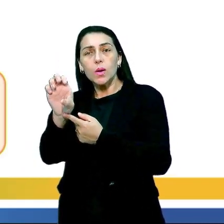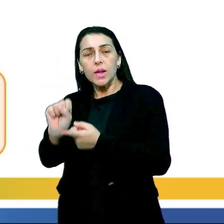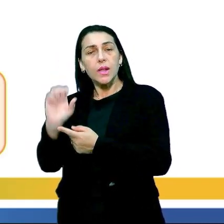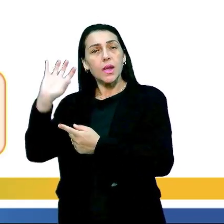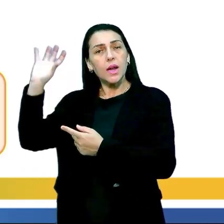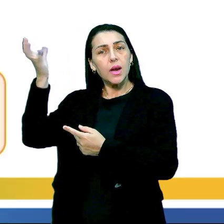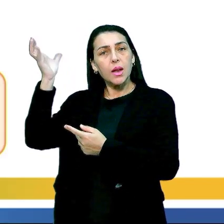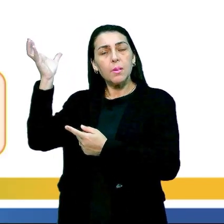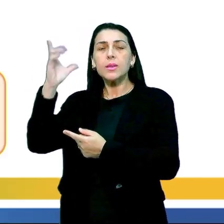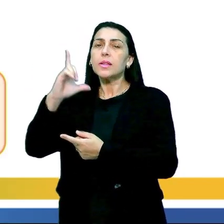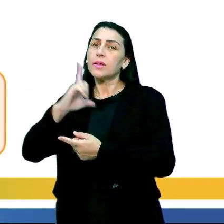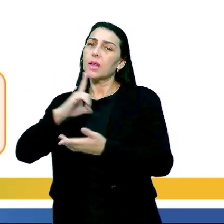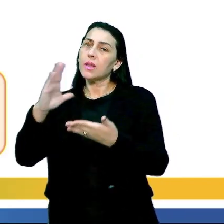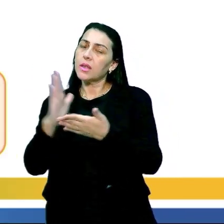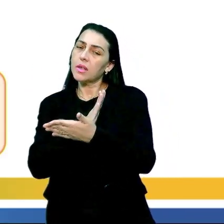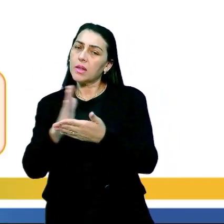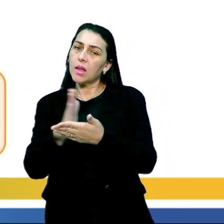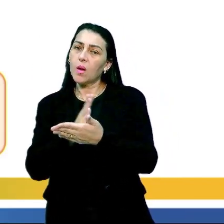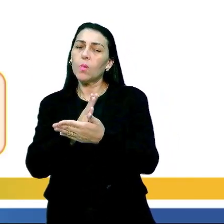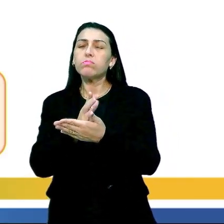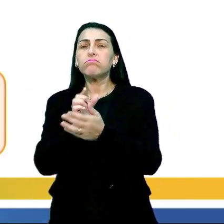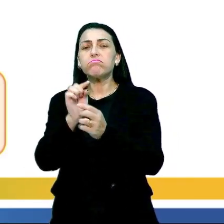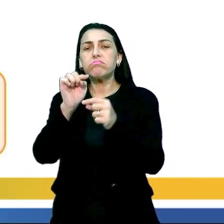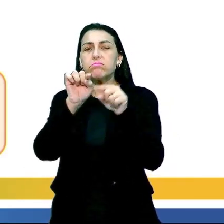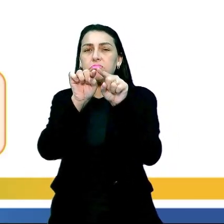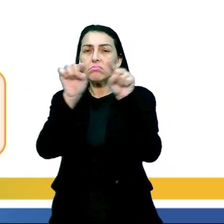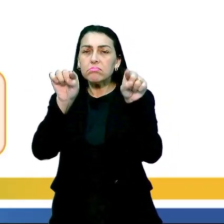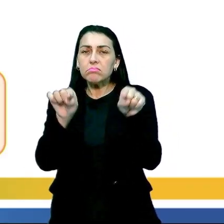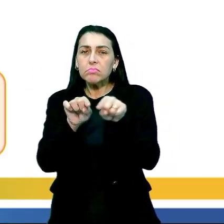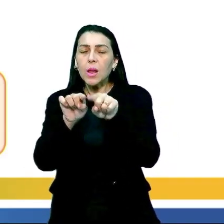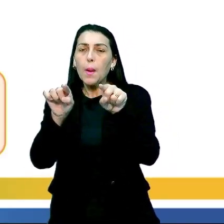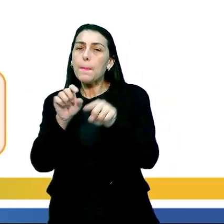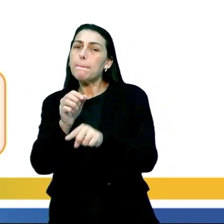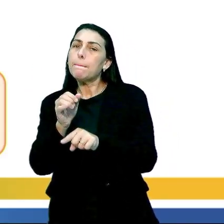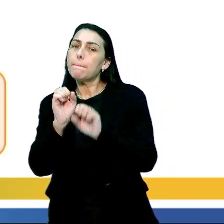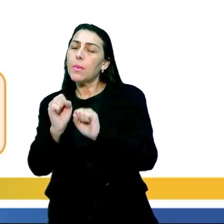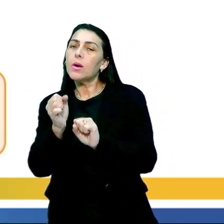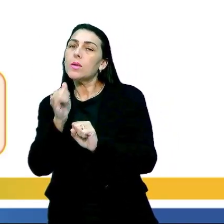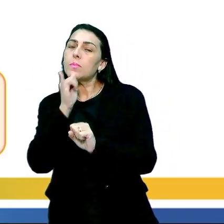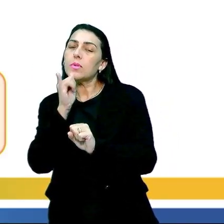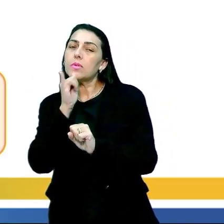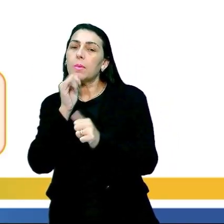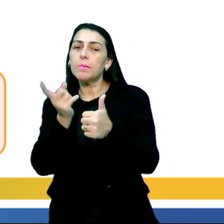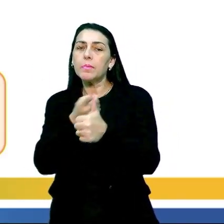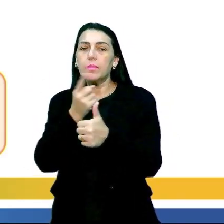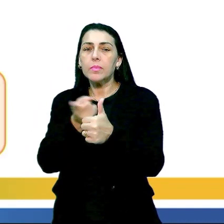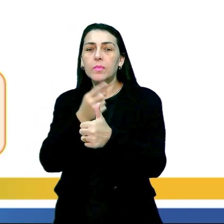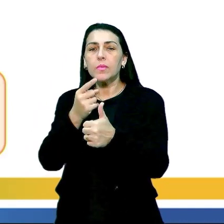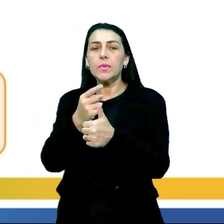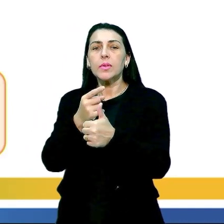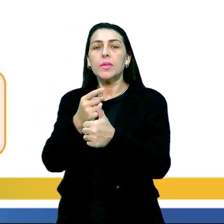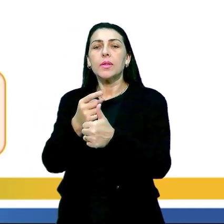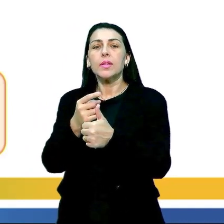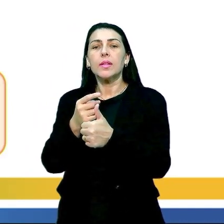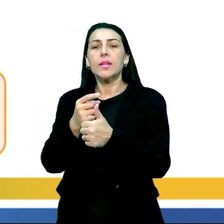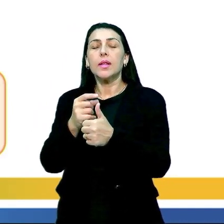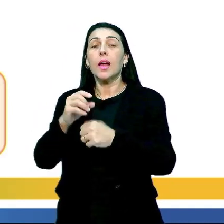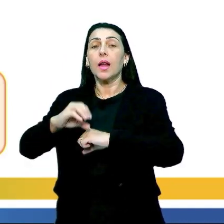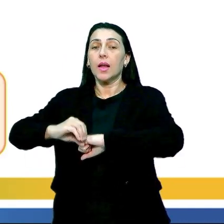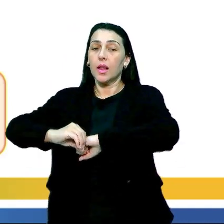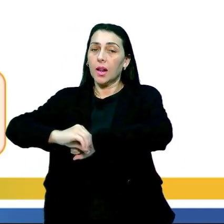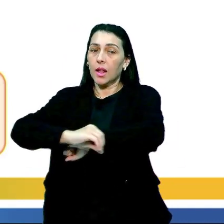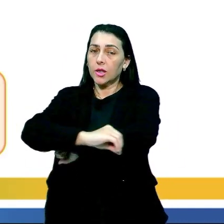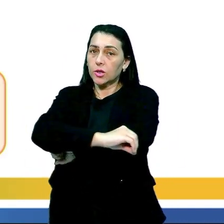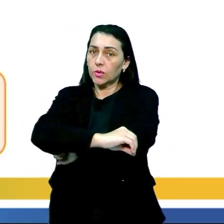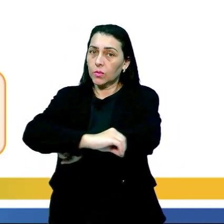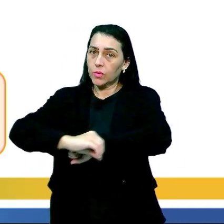Então, a gente tem aqui alguns nas caixinhas que a gente pode citar, por exemplo, primeiramente o fator chamado de